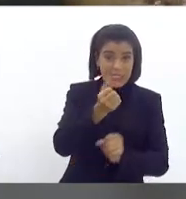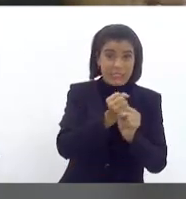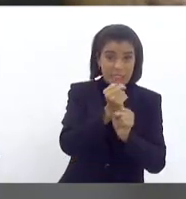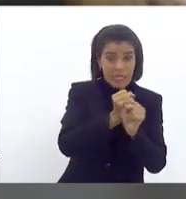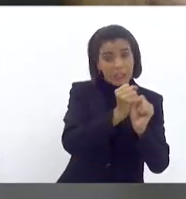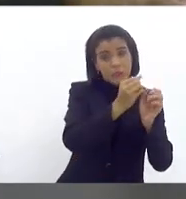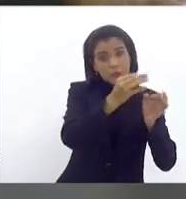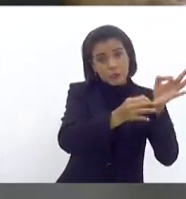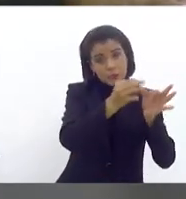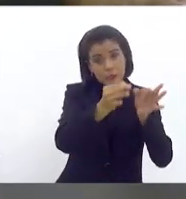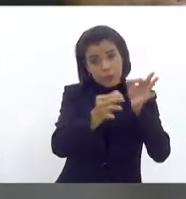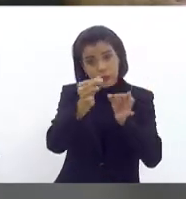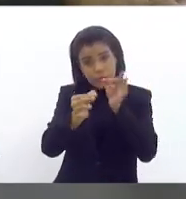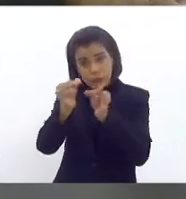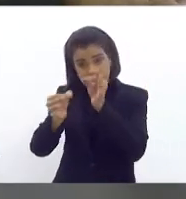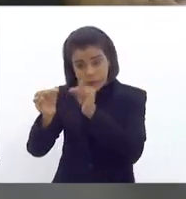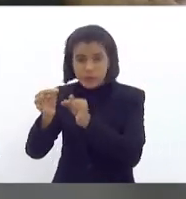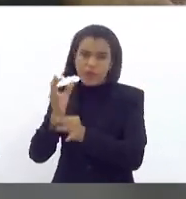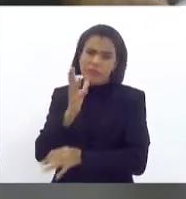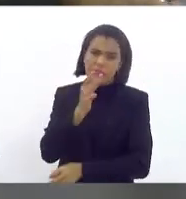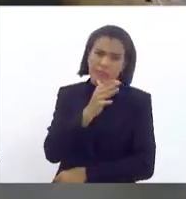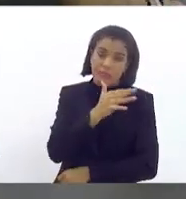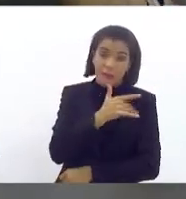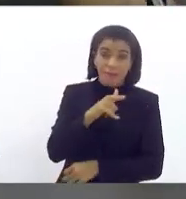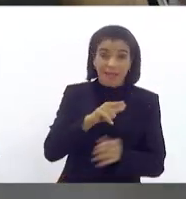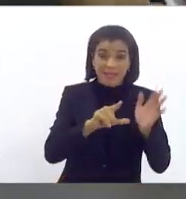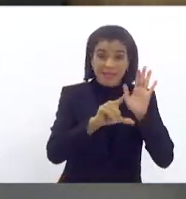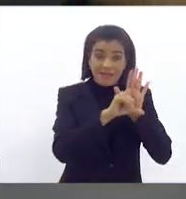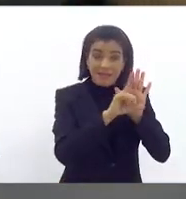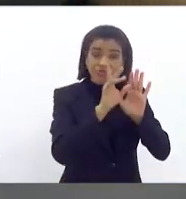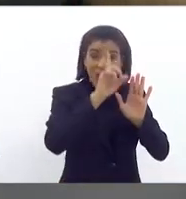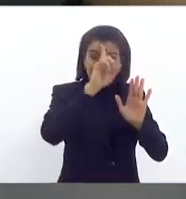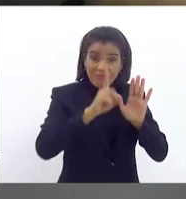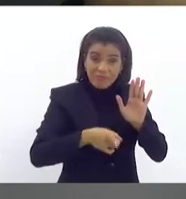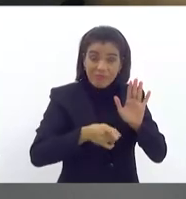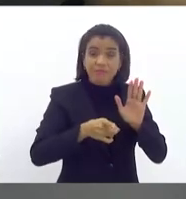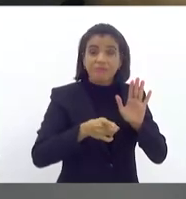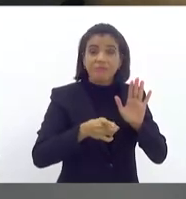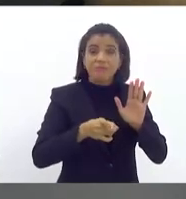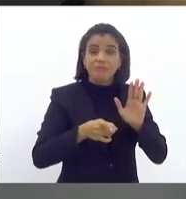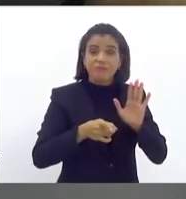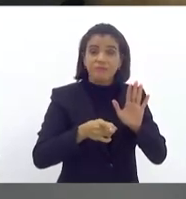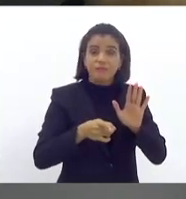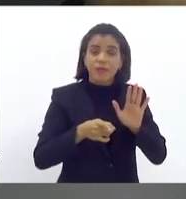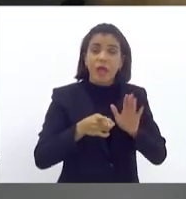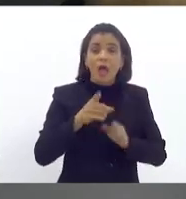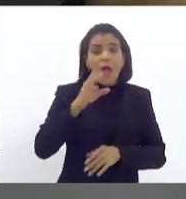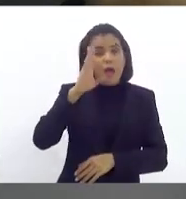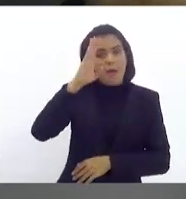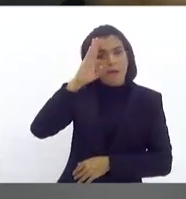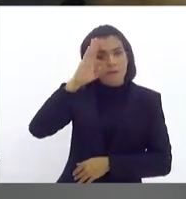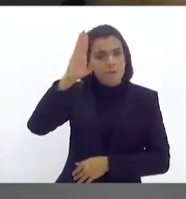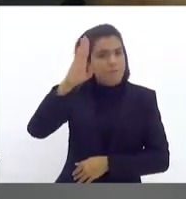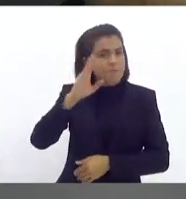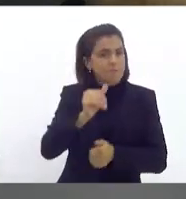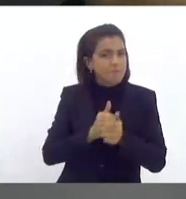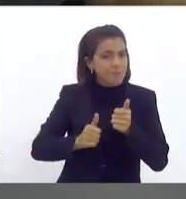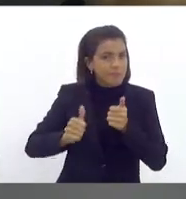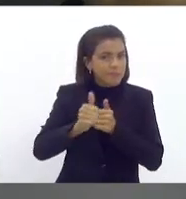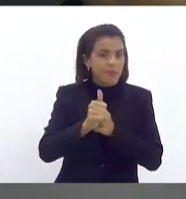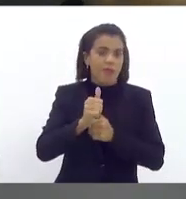estava tramitando 16 anos. E essa lei já determina... A prioridade para